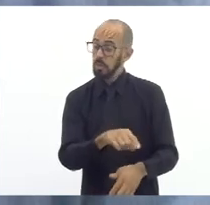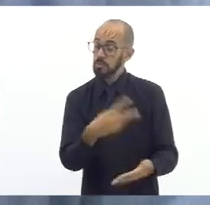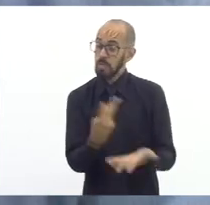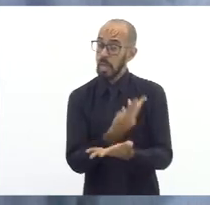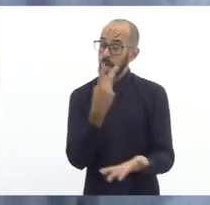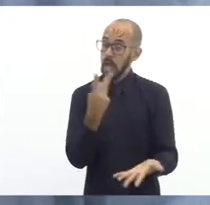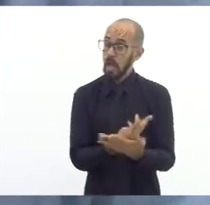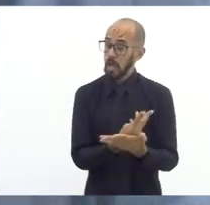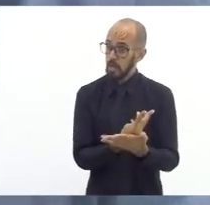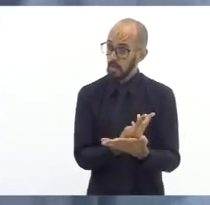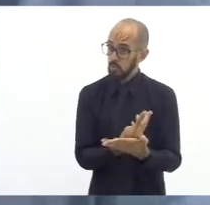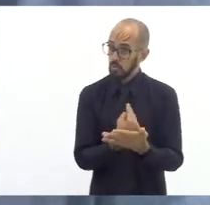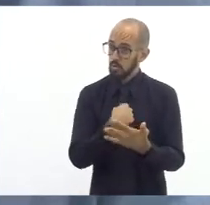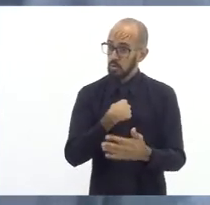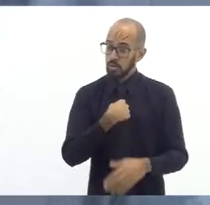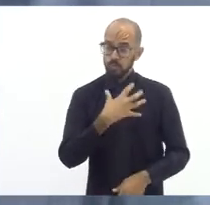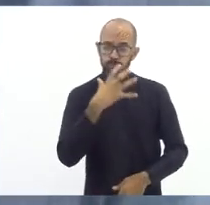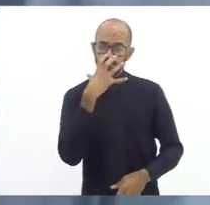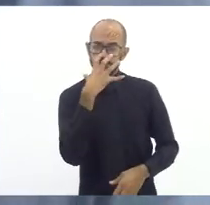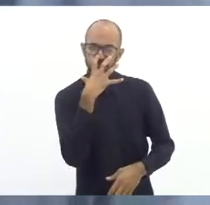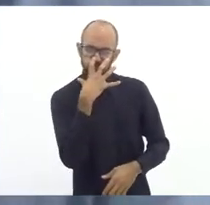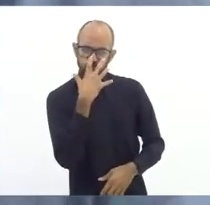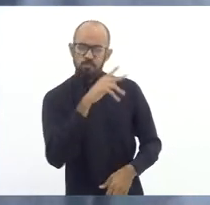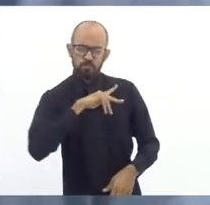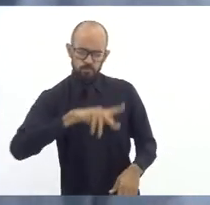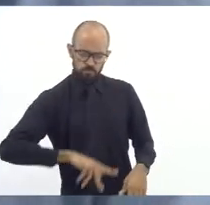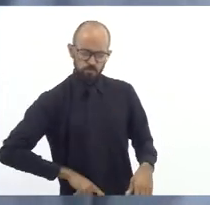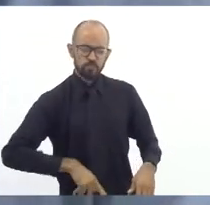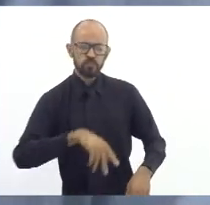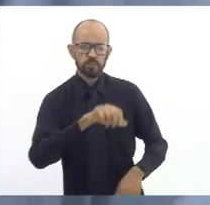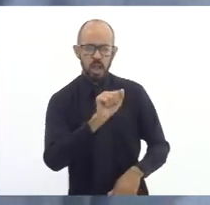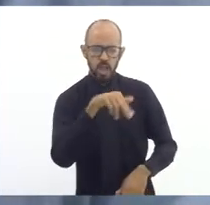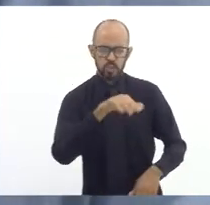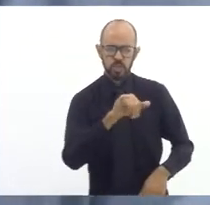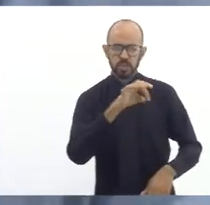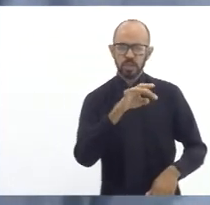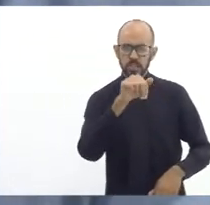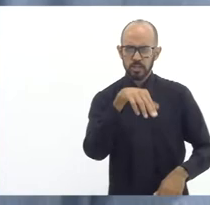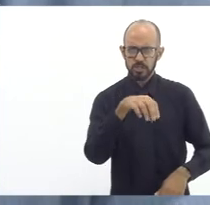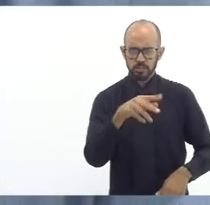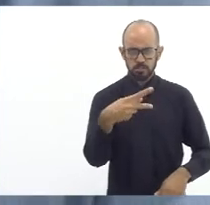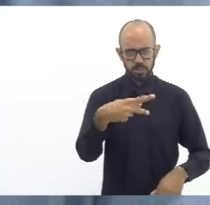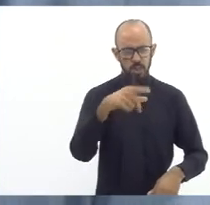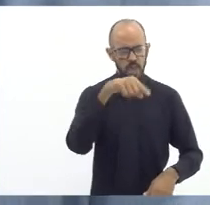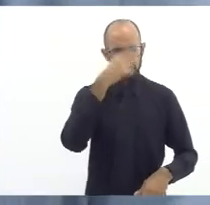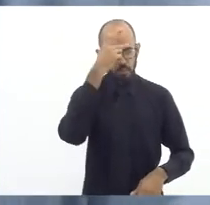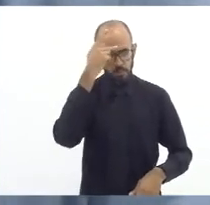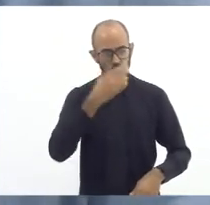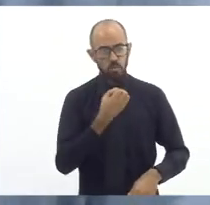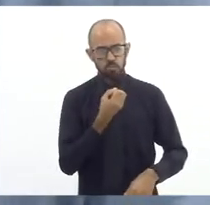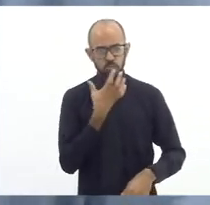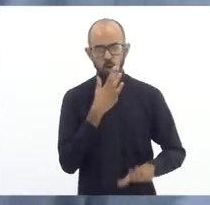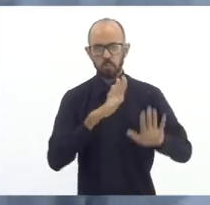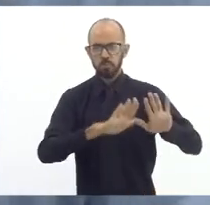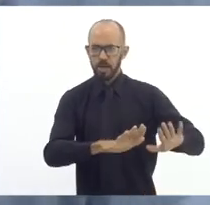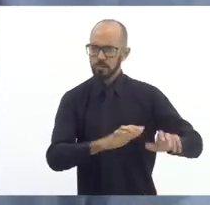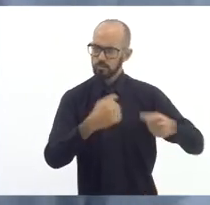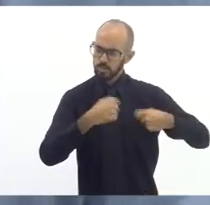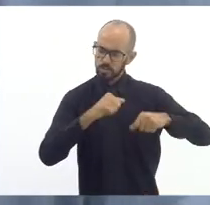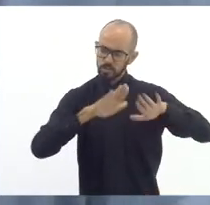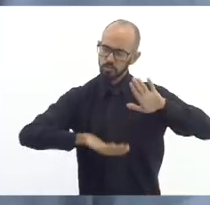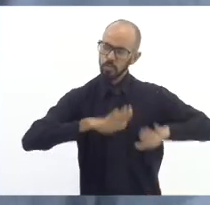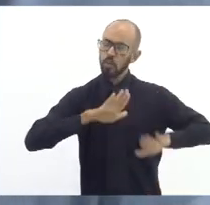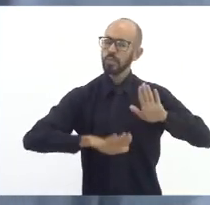Tenho muito apreço pelo presidente da AGTransp, que é uma pessoa de bem, mas é preciso termos cuidado